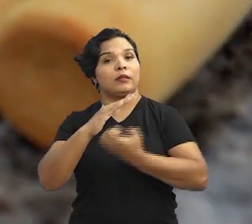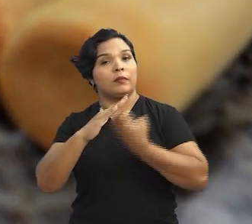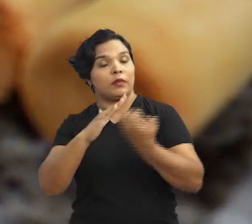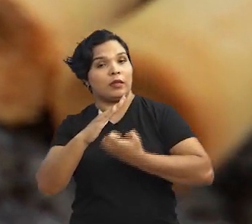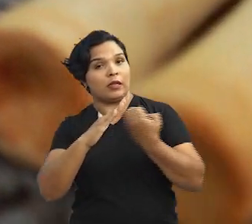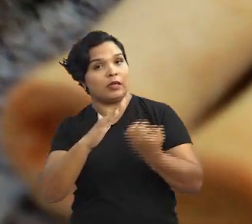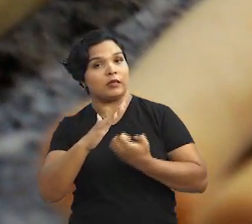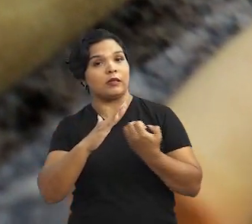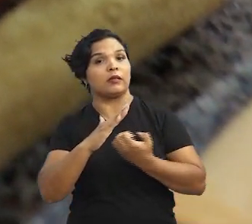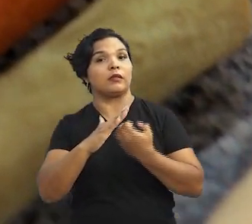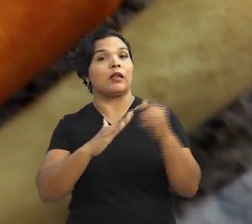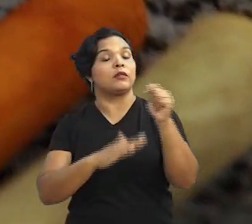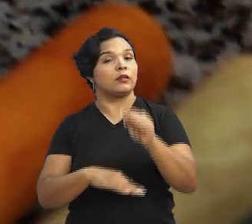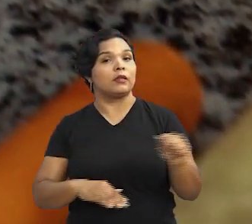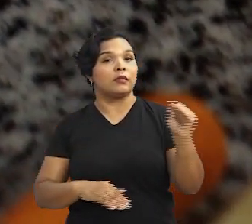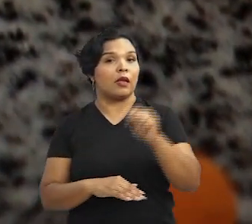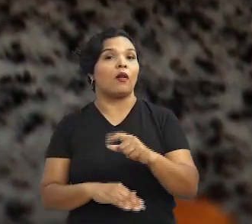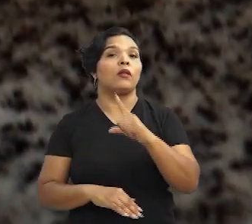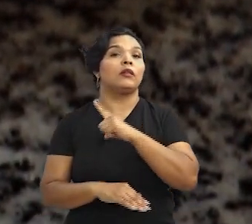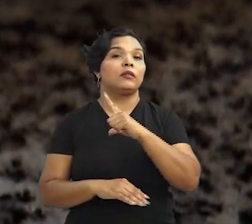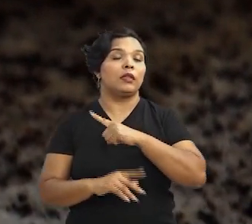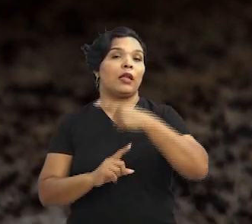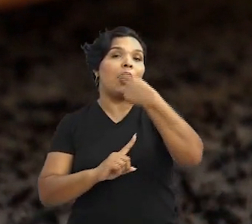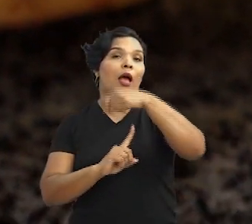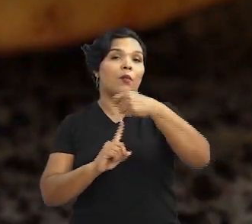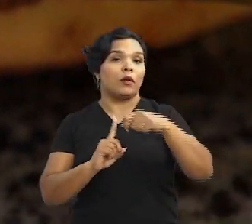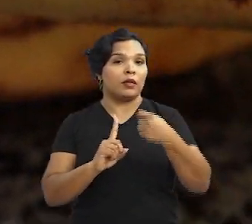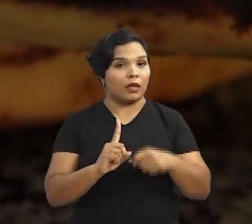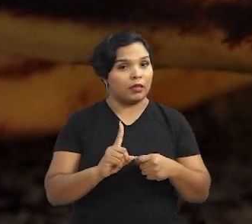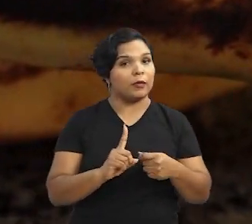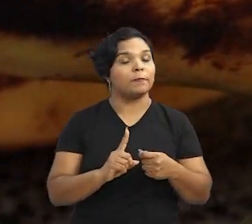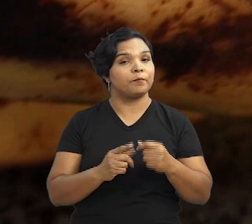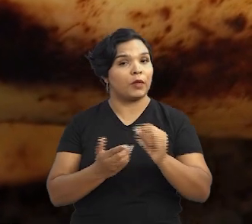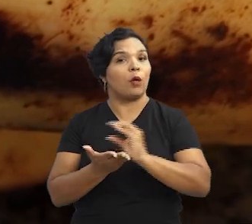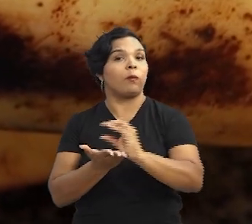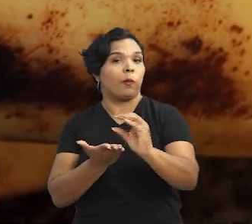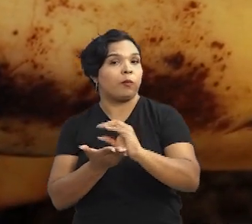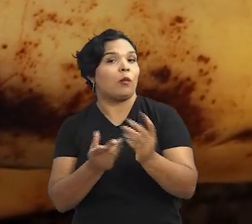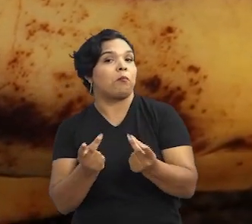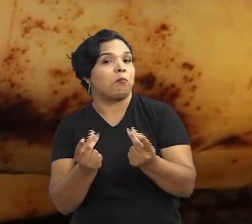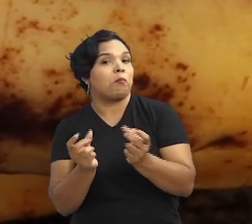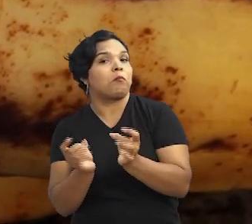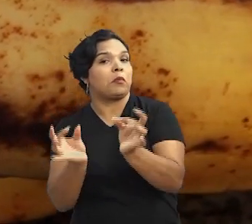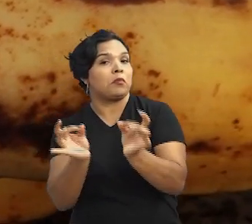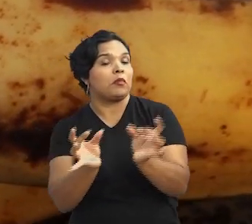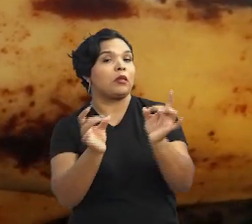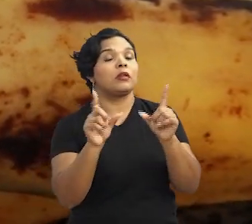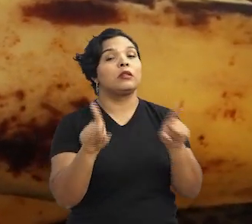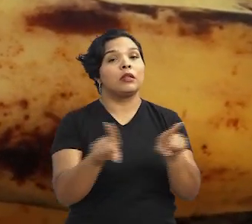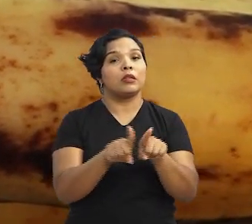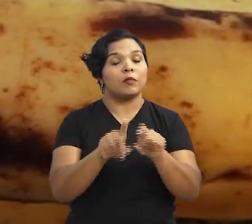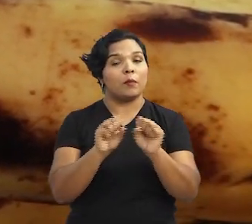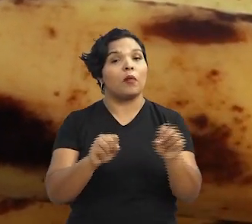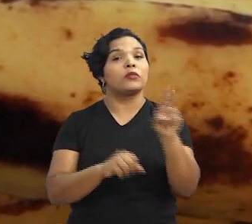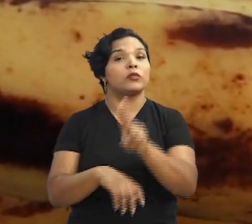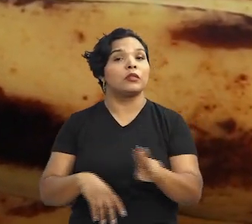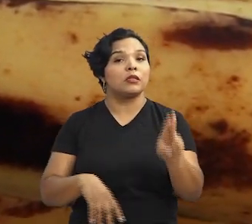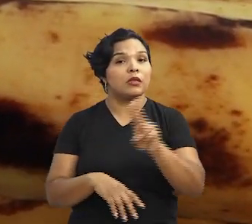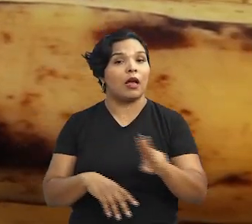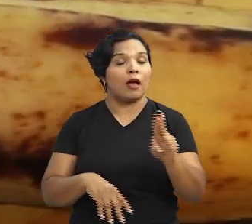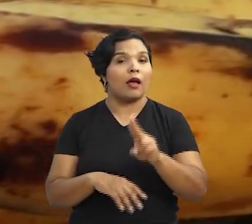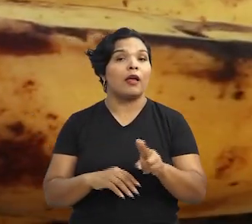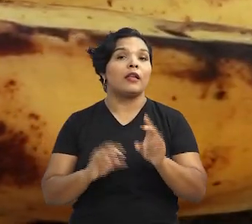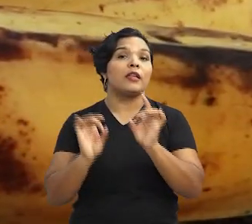e associações de produtores que, por exemplo, elas têm a banana como fonte de renda, elas possam descobrir que elas podem